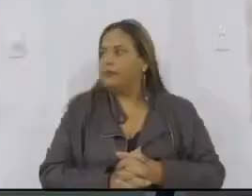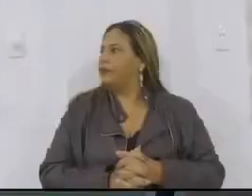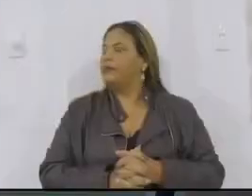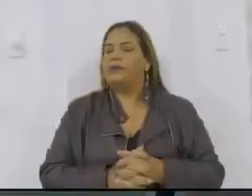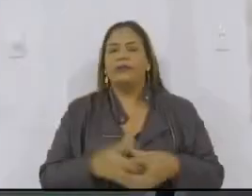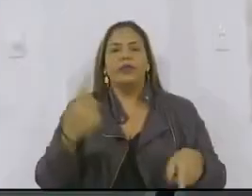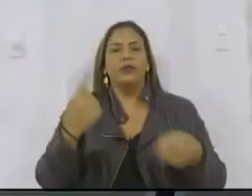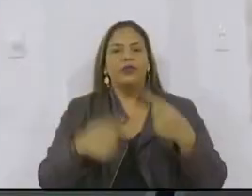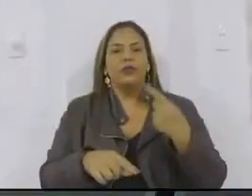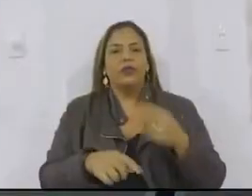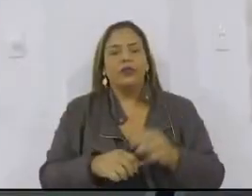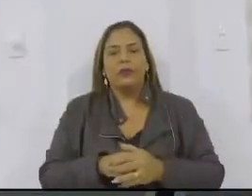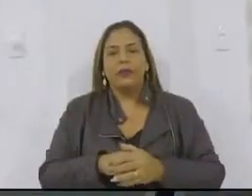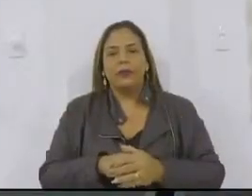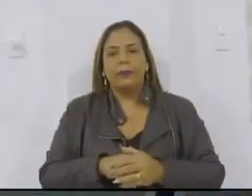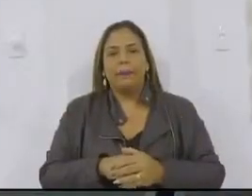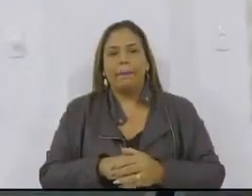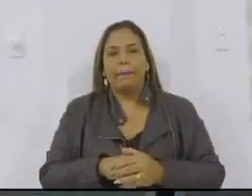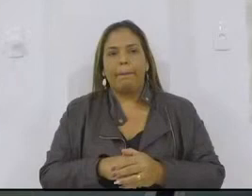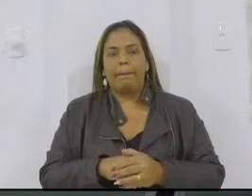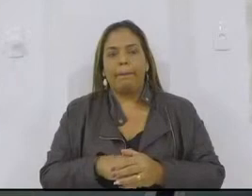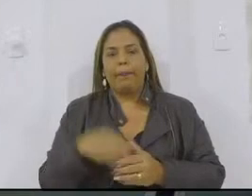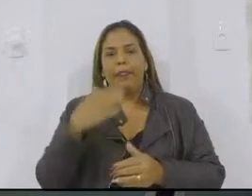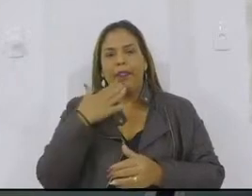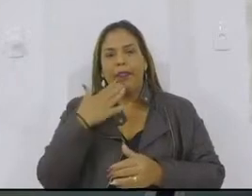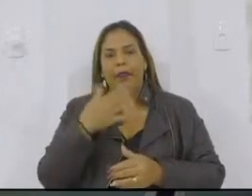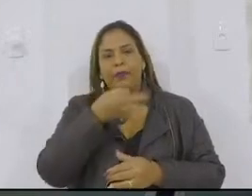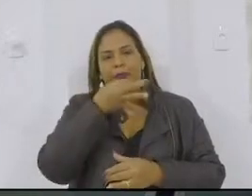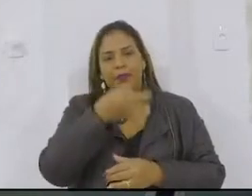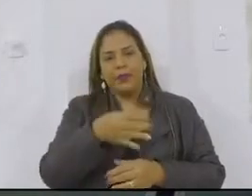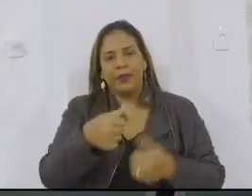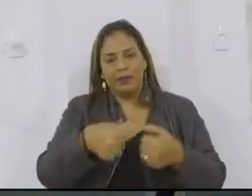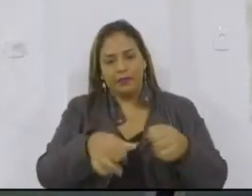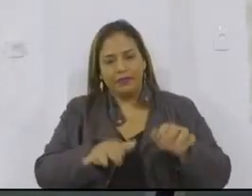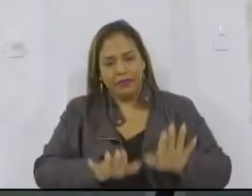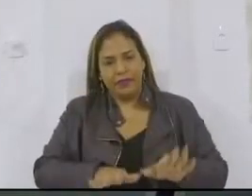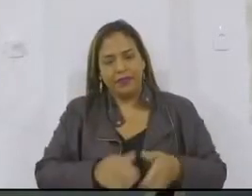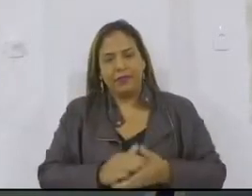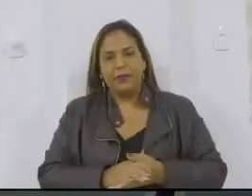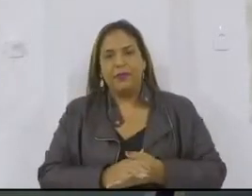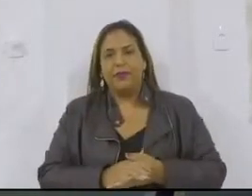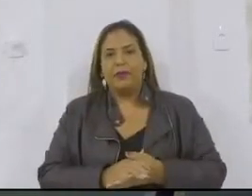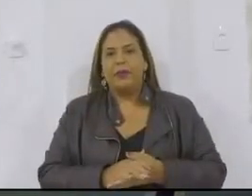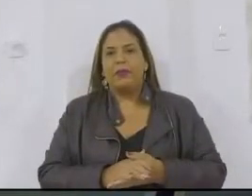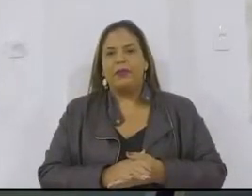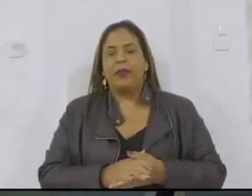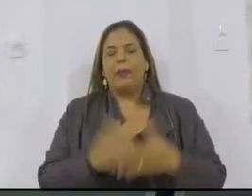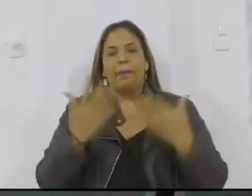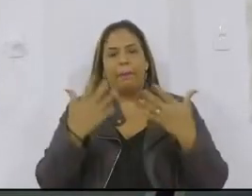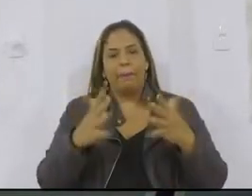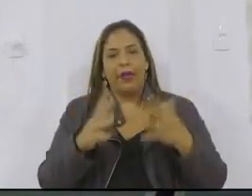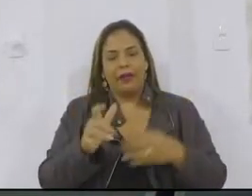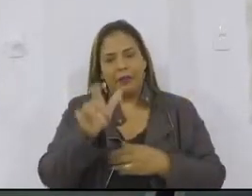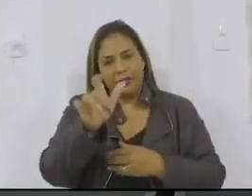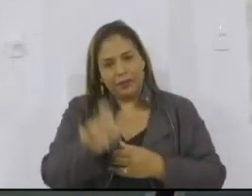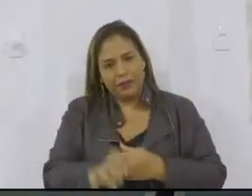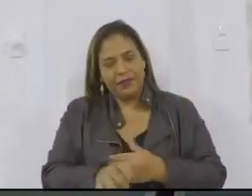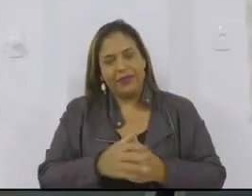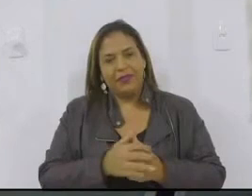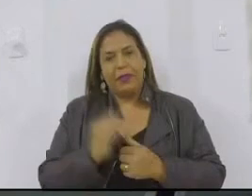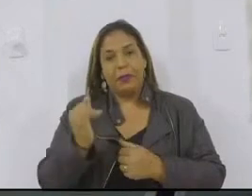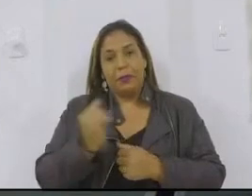Em discussão, peço a palavra, falarei de onde me encontro, para parabenizar a Vossa Excelência,